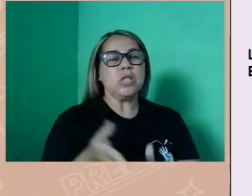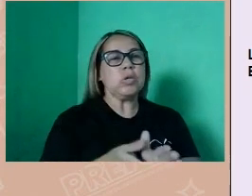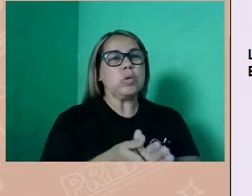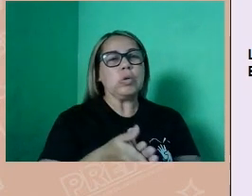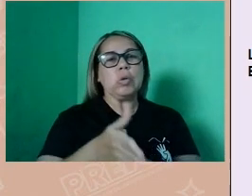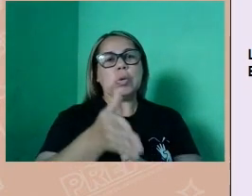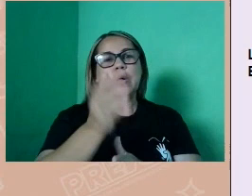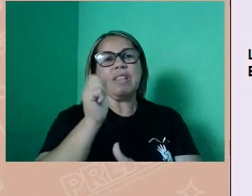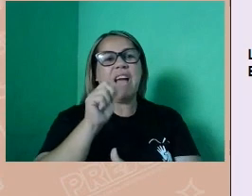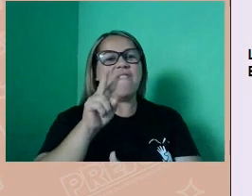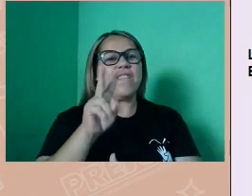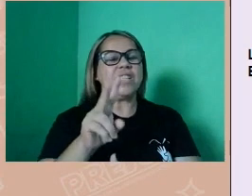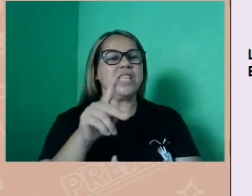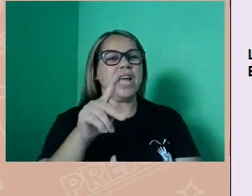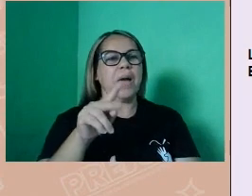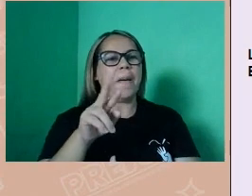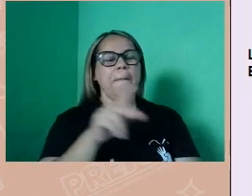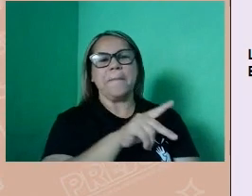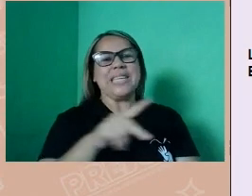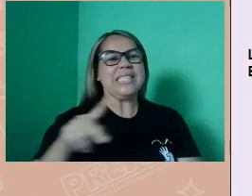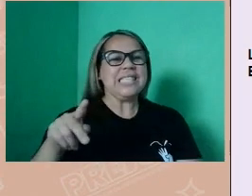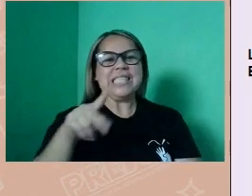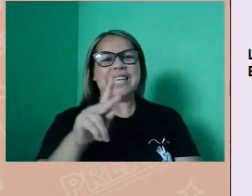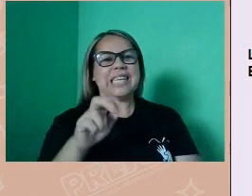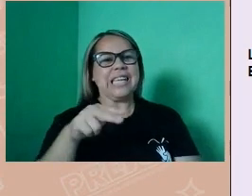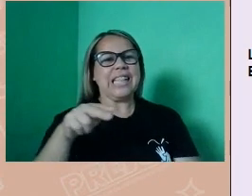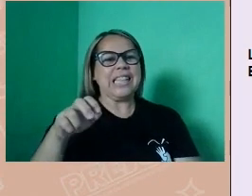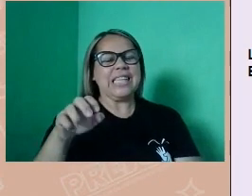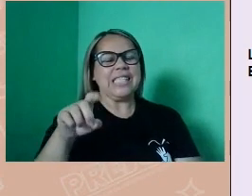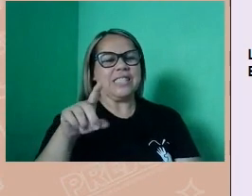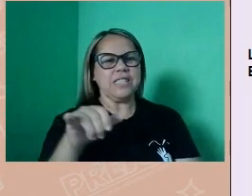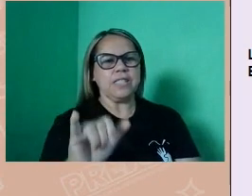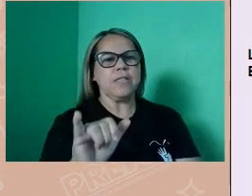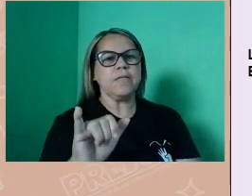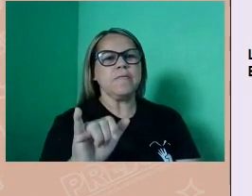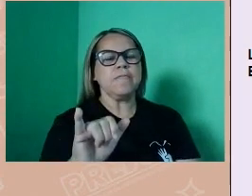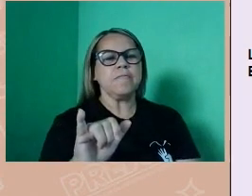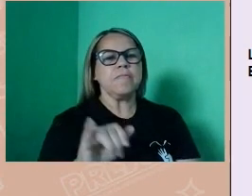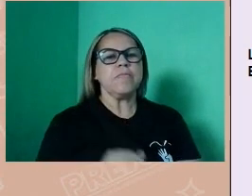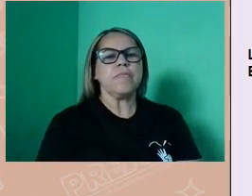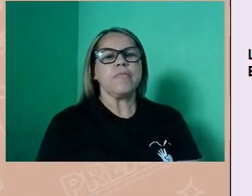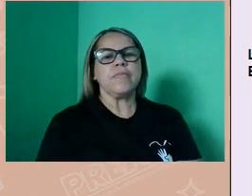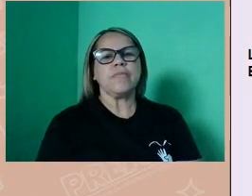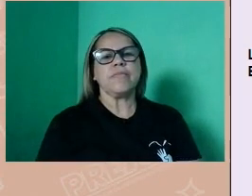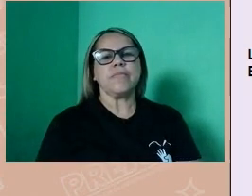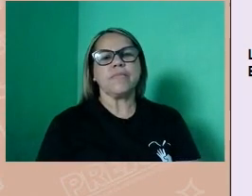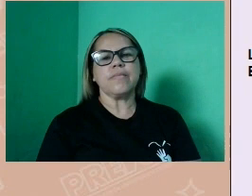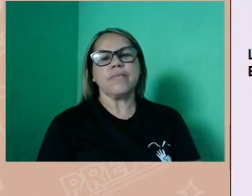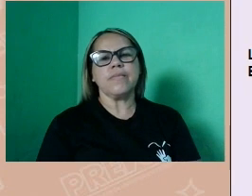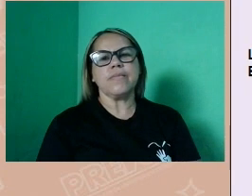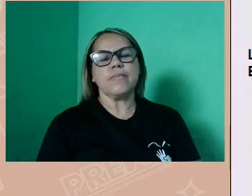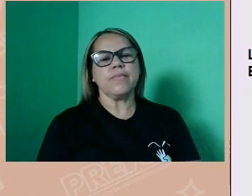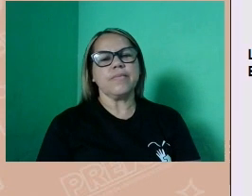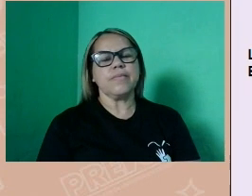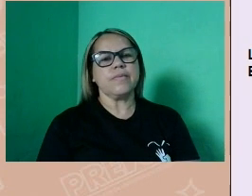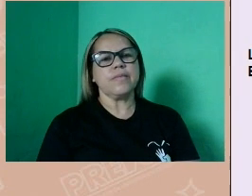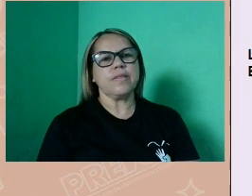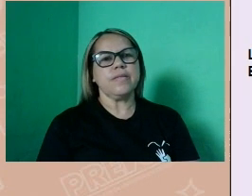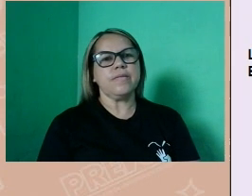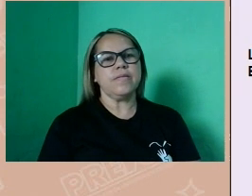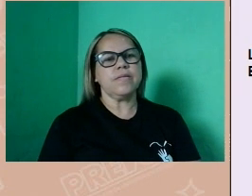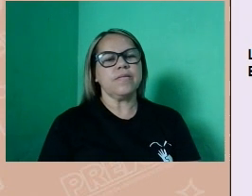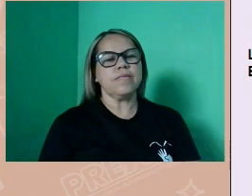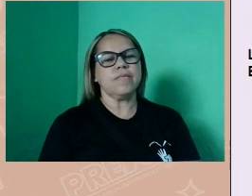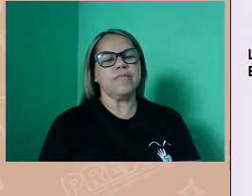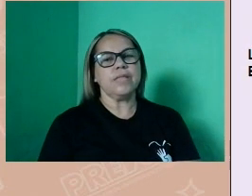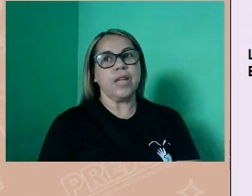Presidente Kennedy I was trying my best to document a group of young Brazilians então eles eu estava